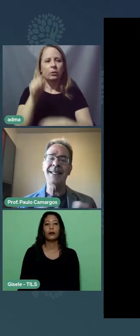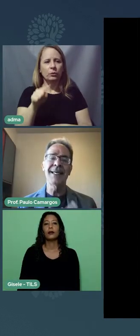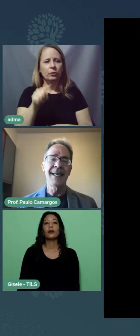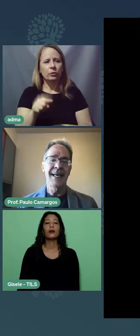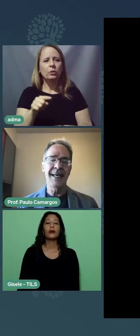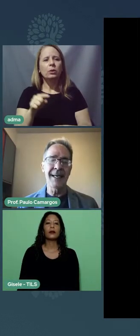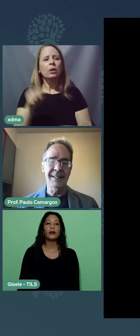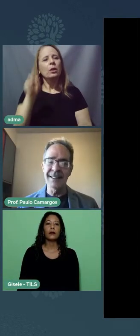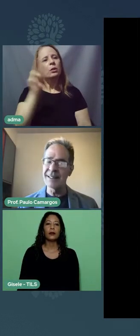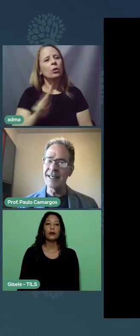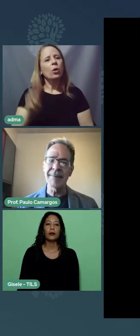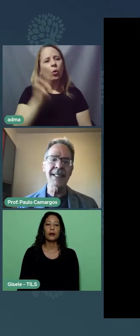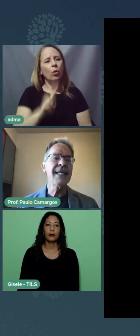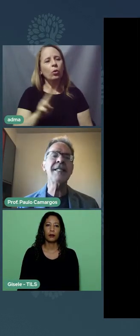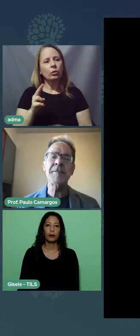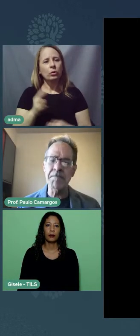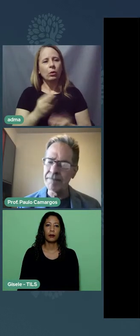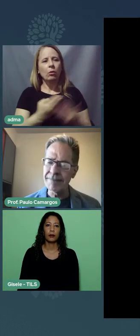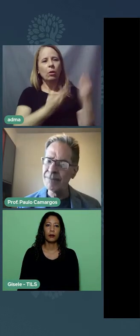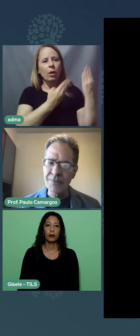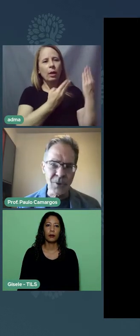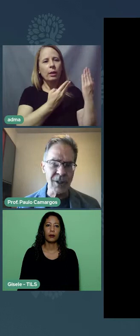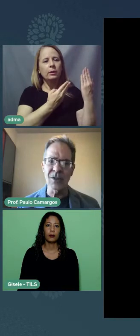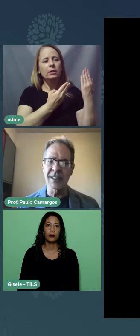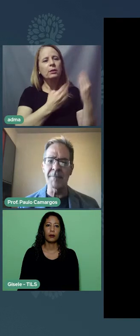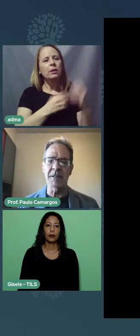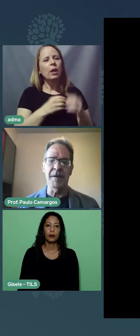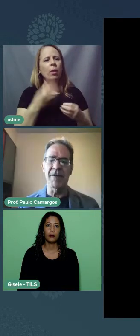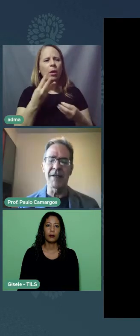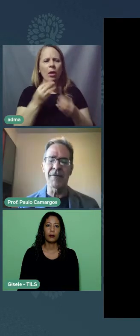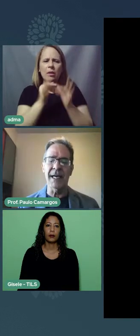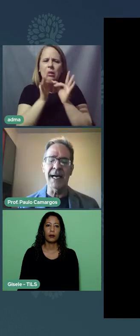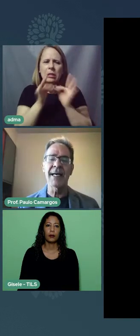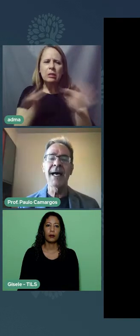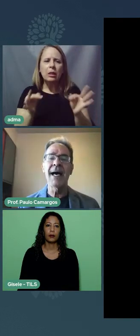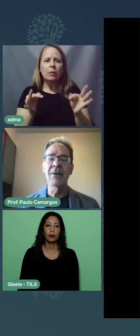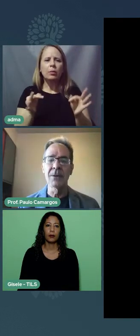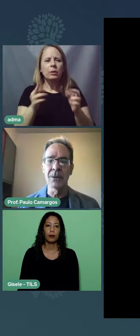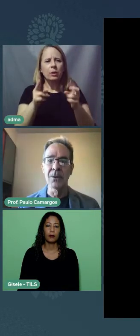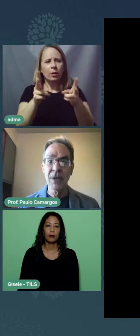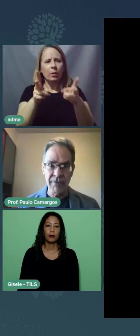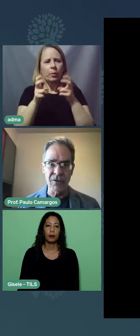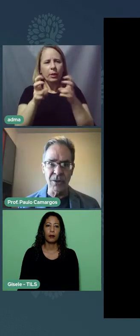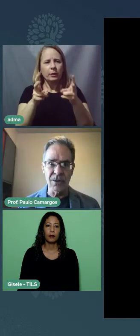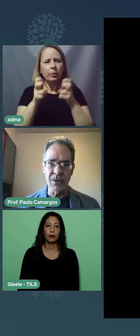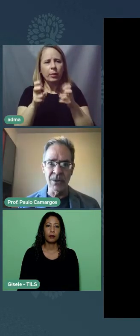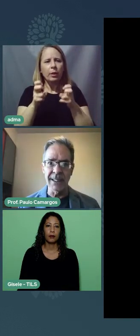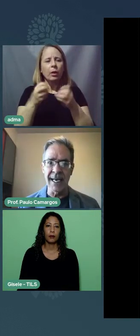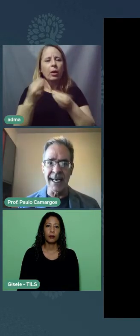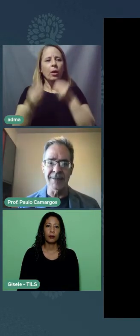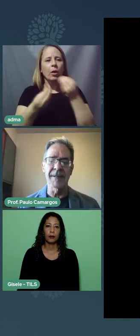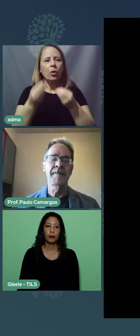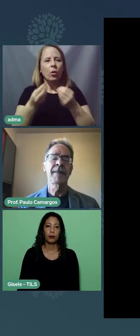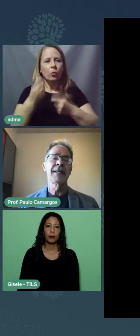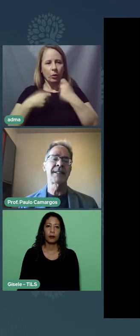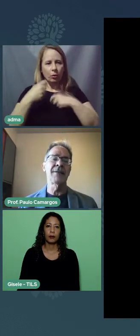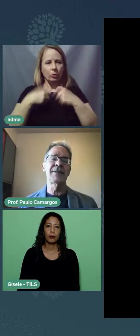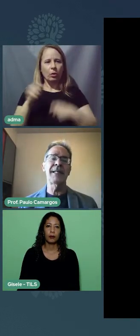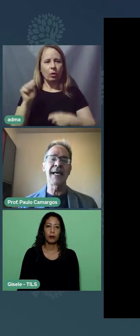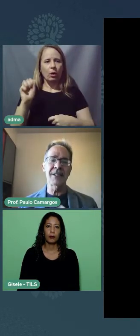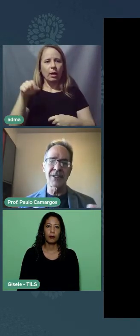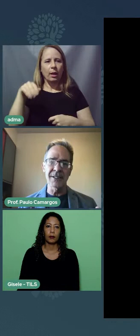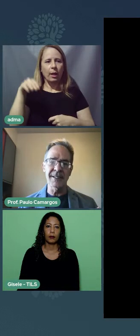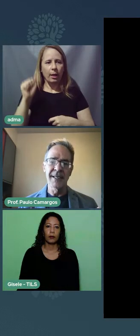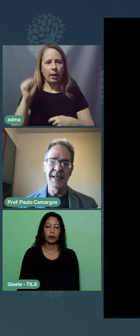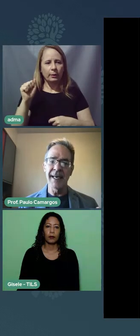usar esse sistema muito simples para verificar o nível de controle da asma.